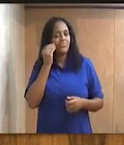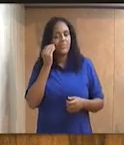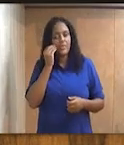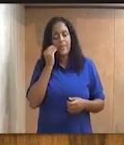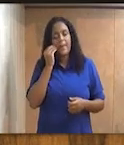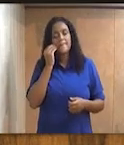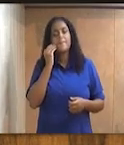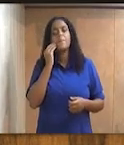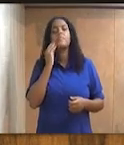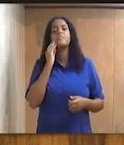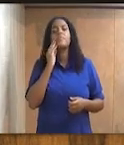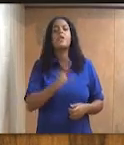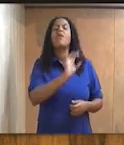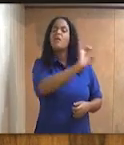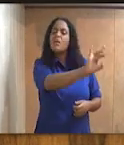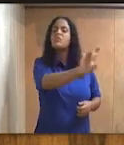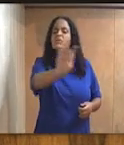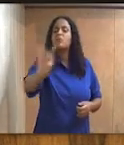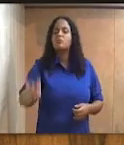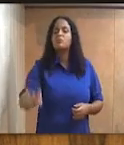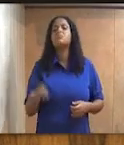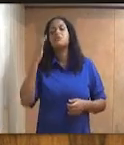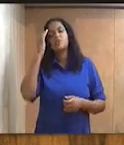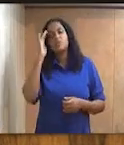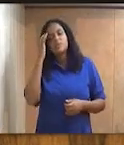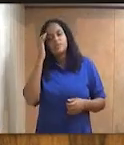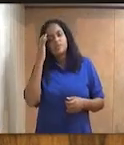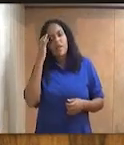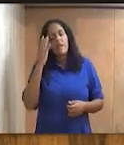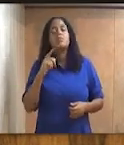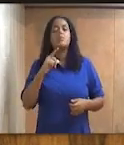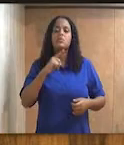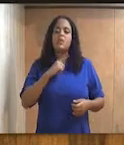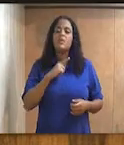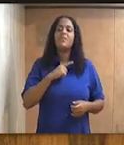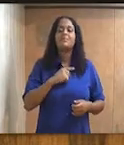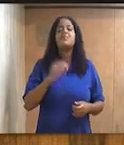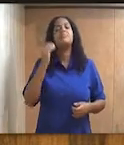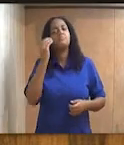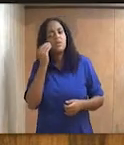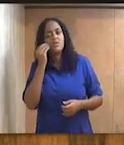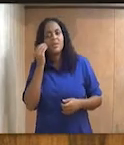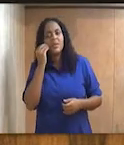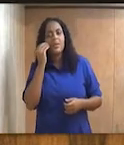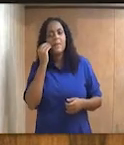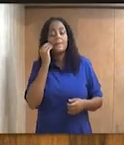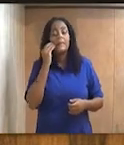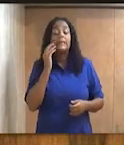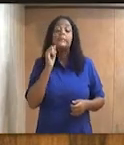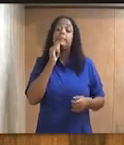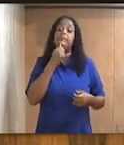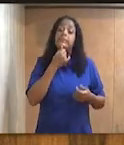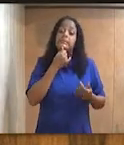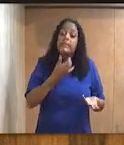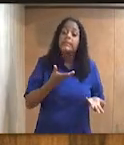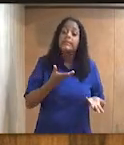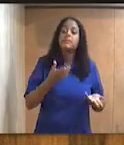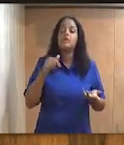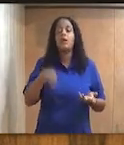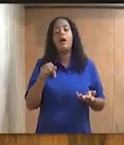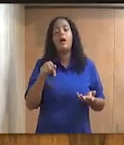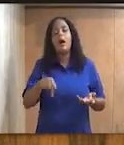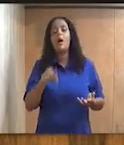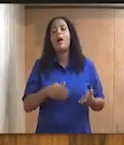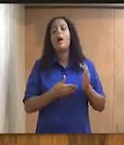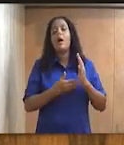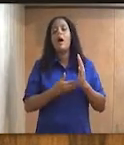A gente tentou. Eu queria que cada um aqui entendesse que houve tentativas. Infelizmente, esta casa agora se